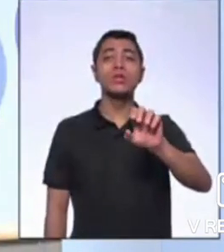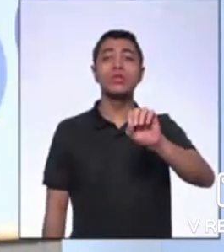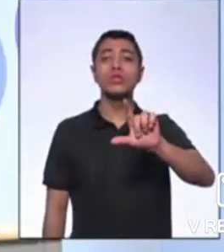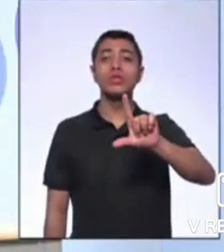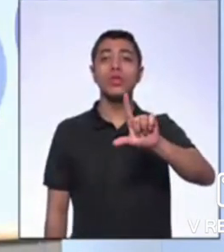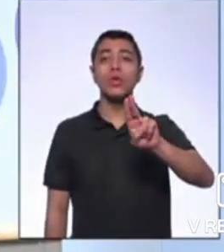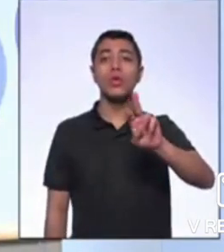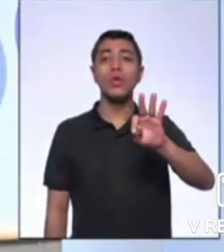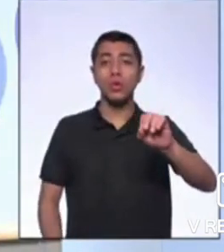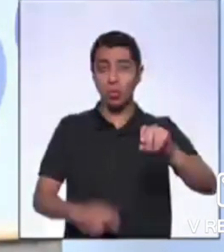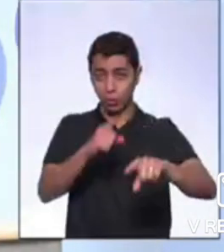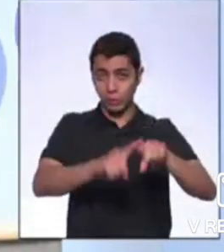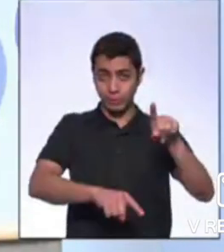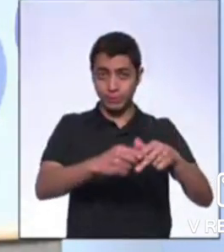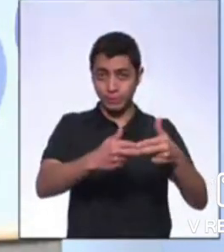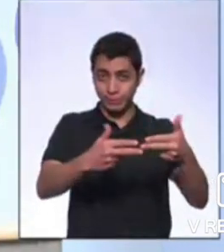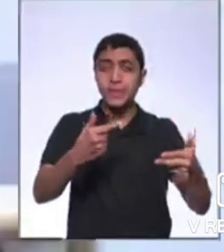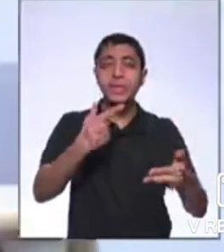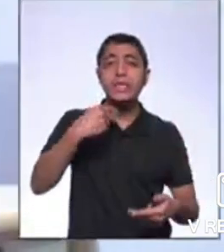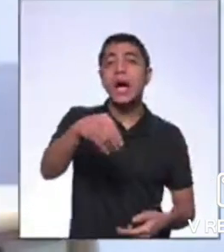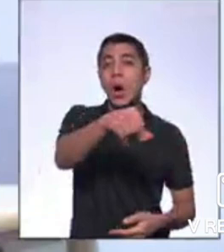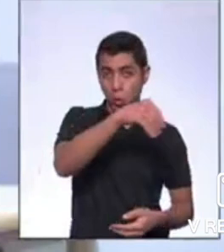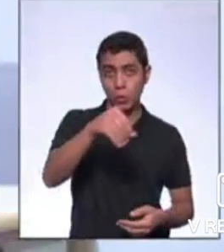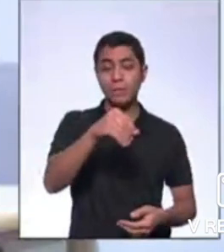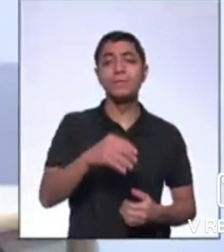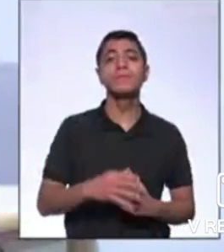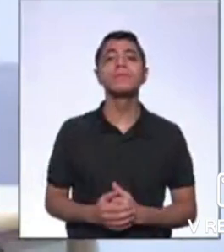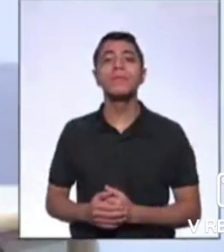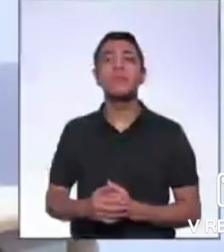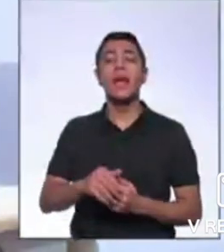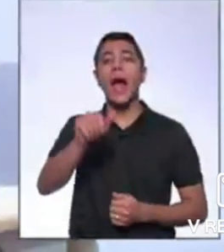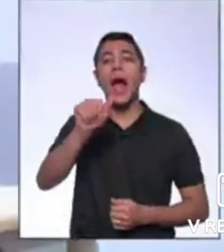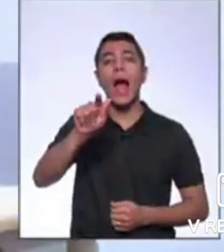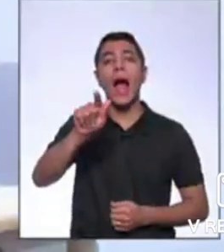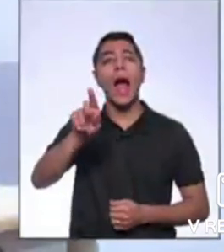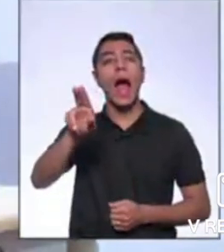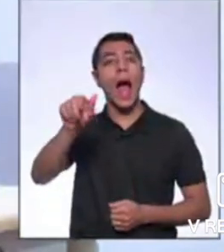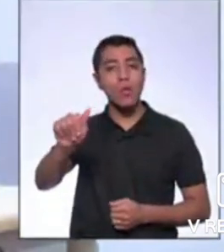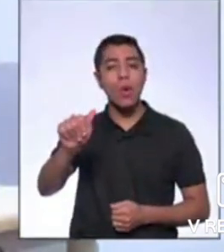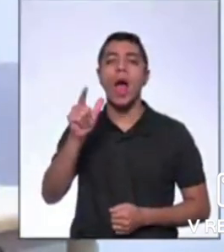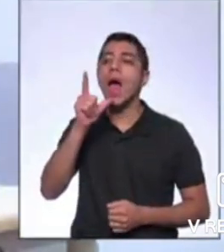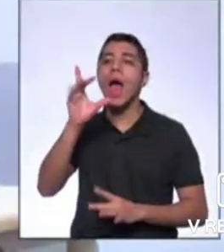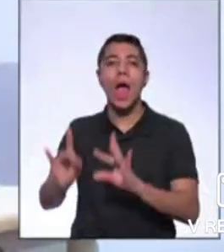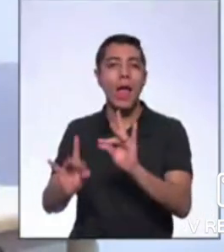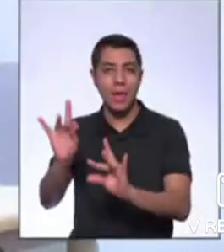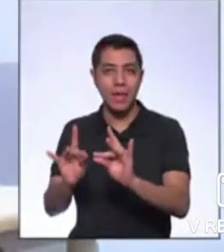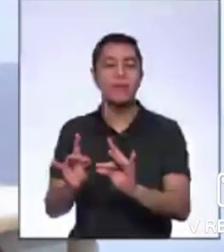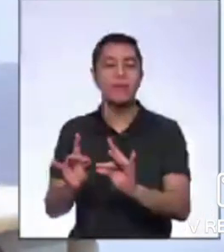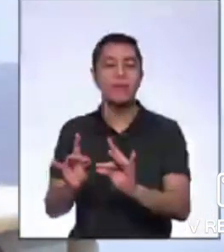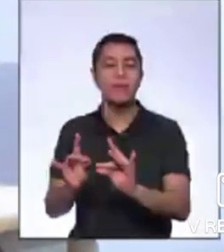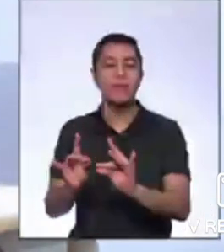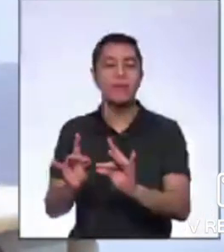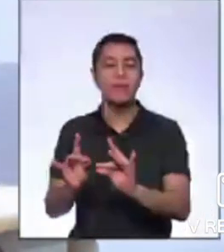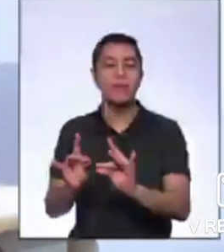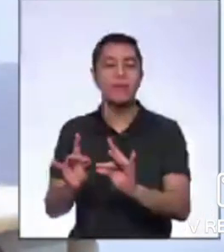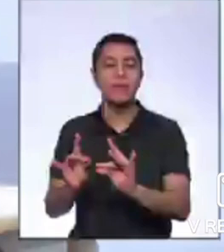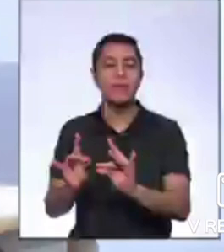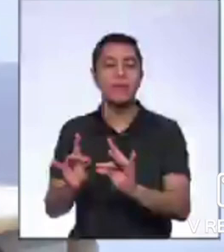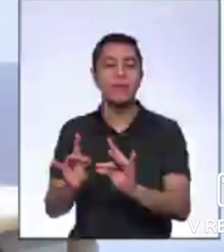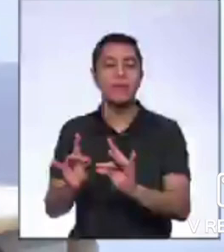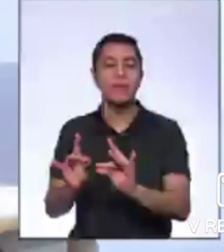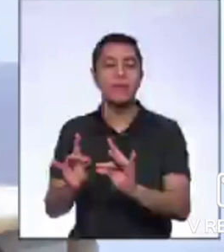e a água é o solvente. Tá, então a maioria acertou. Então, vamos achar aqui, voltar à definição de soluto e solvente para